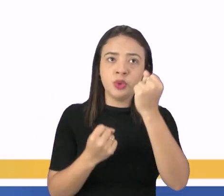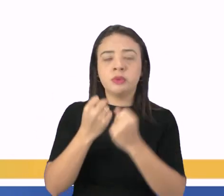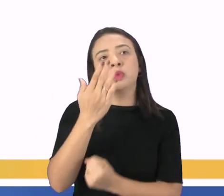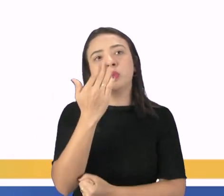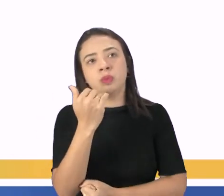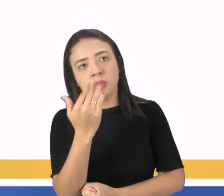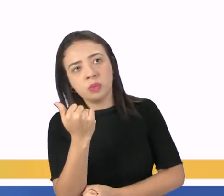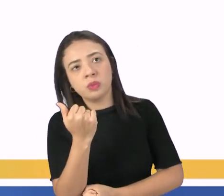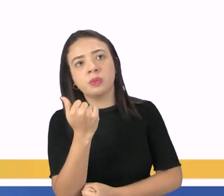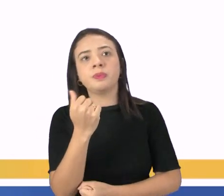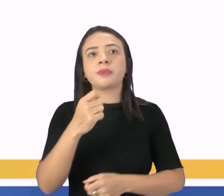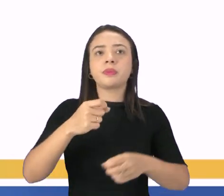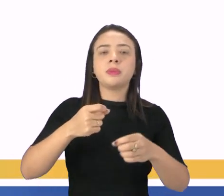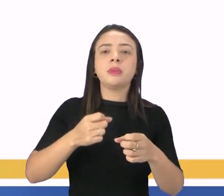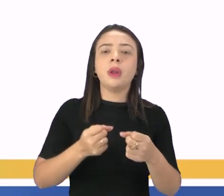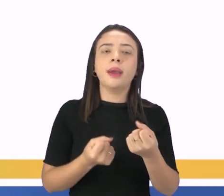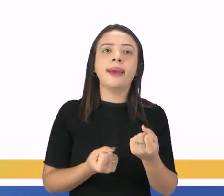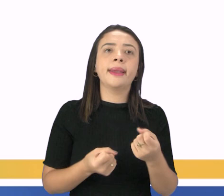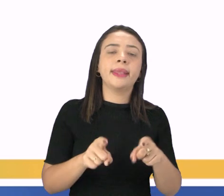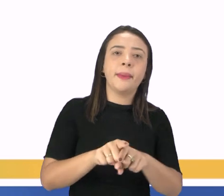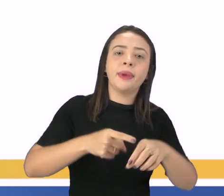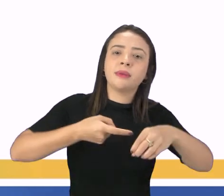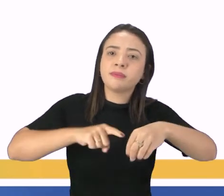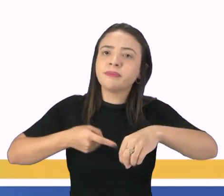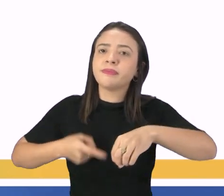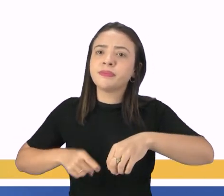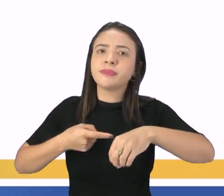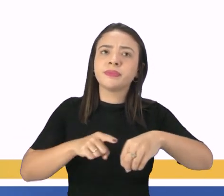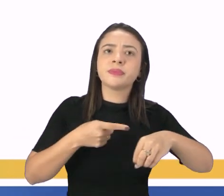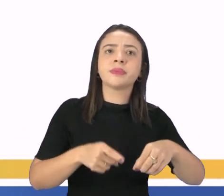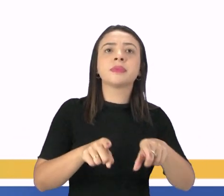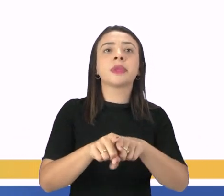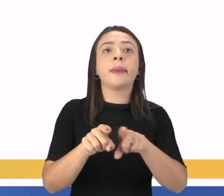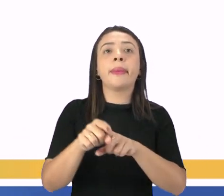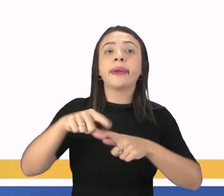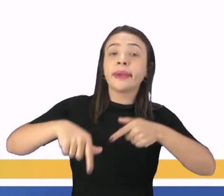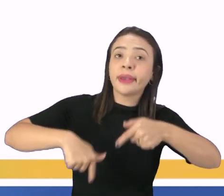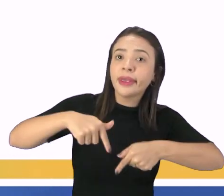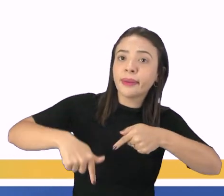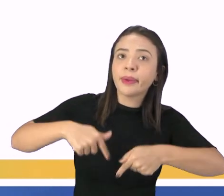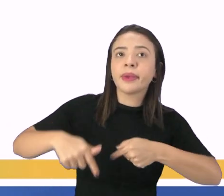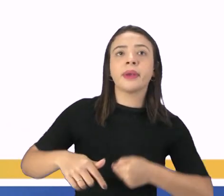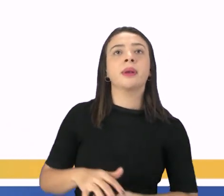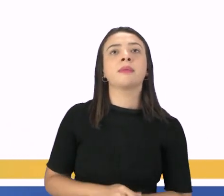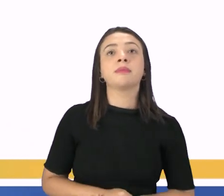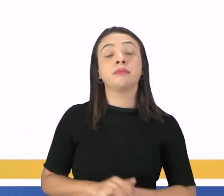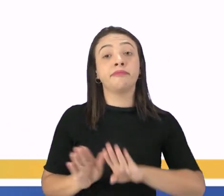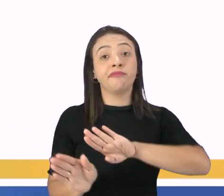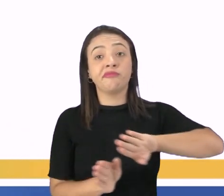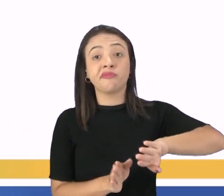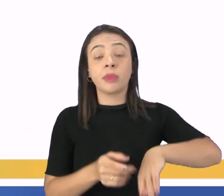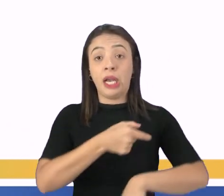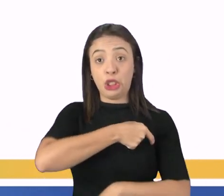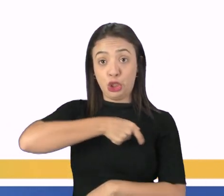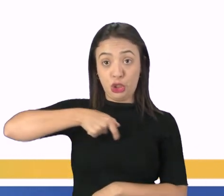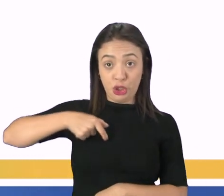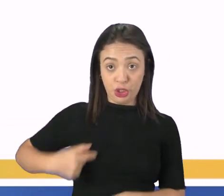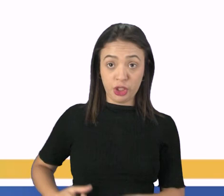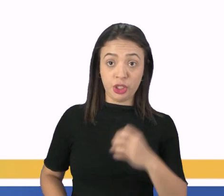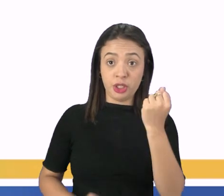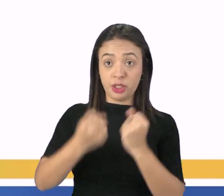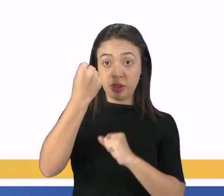têxtil, mecânico, siderúrgico, automobilístico e químico. Quanto à China, a industrialização foi implantada